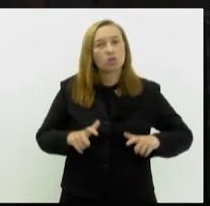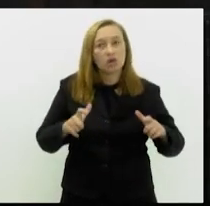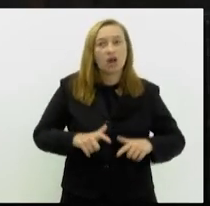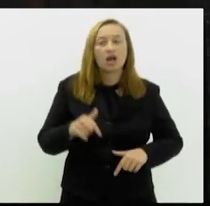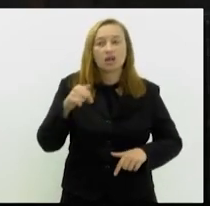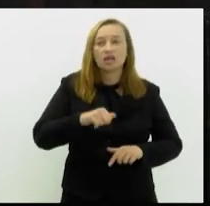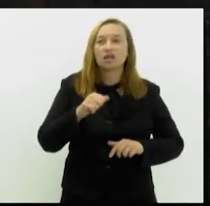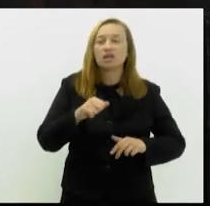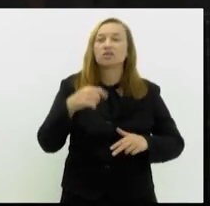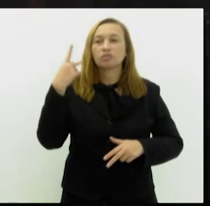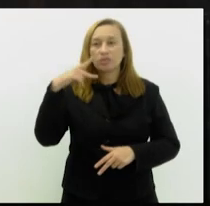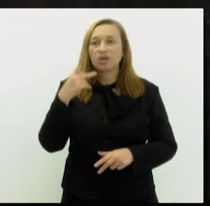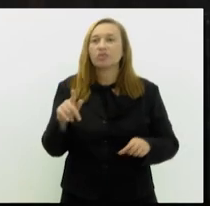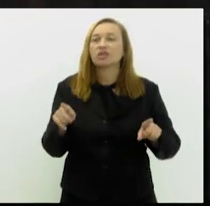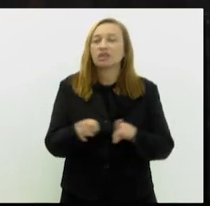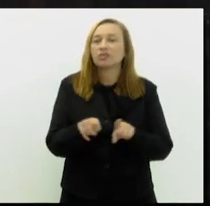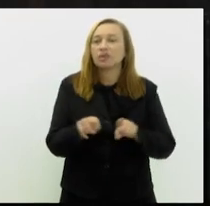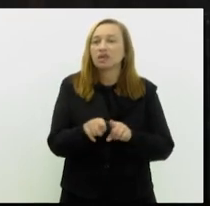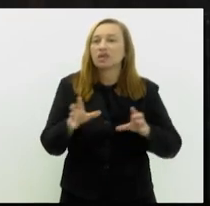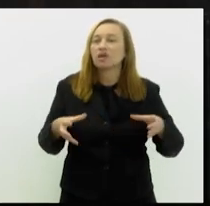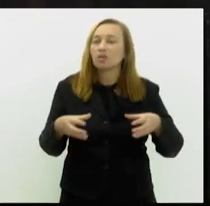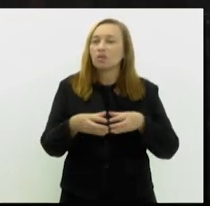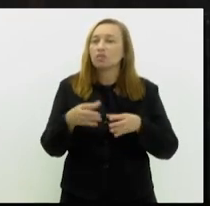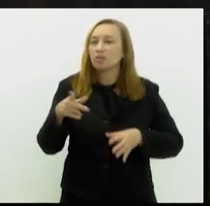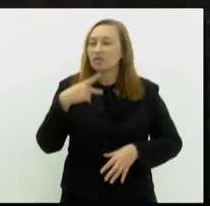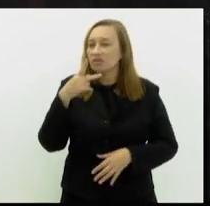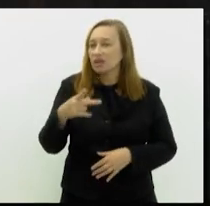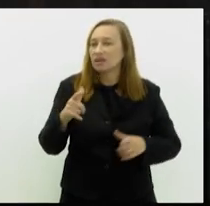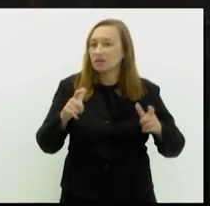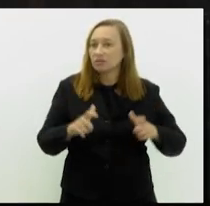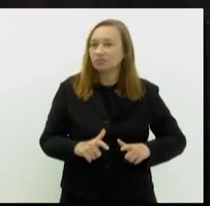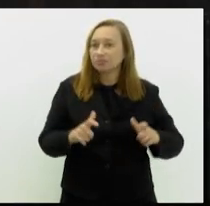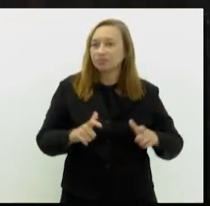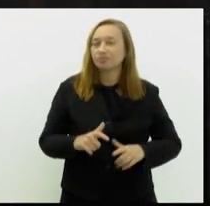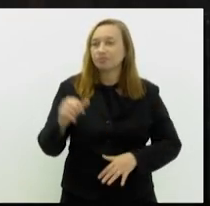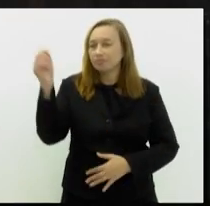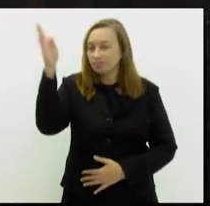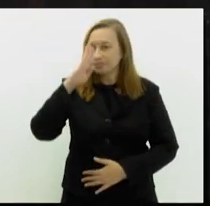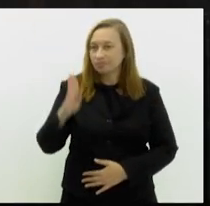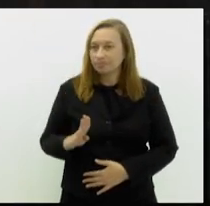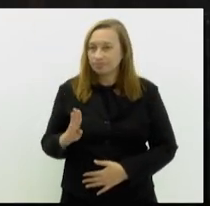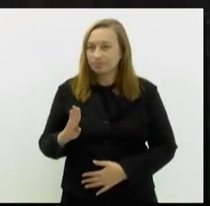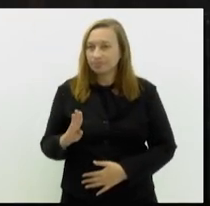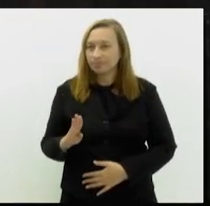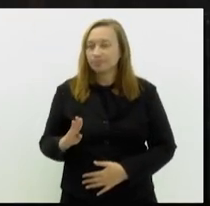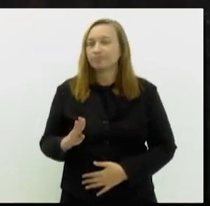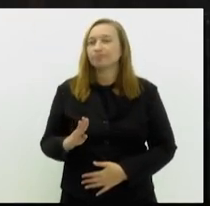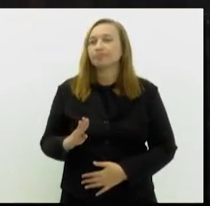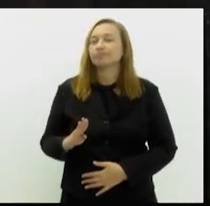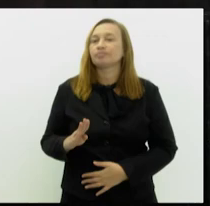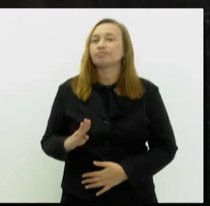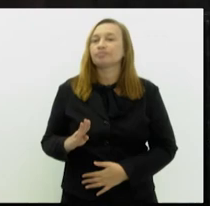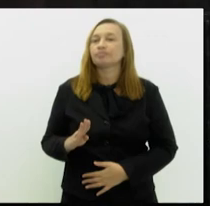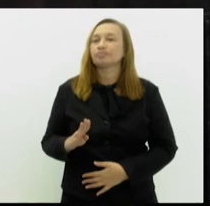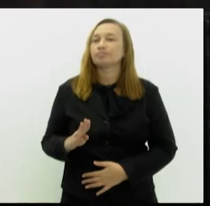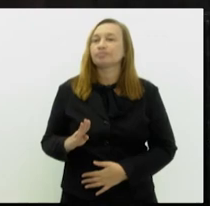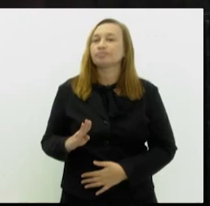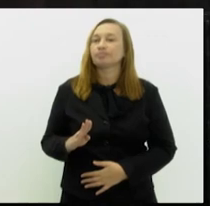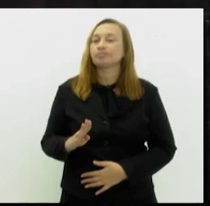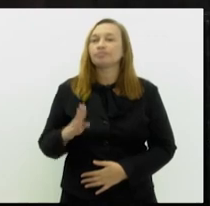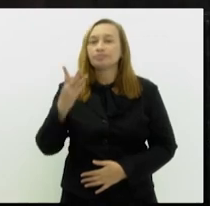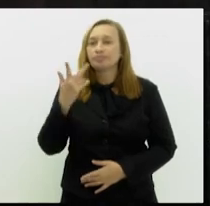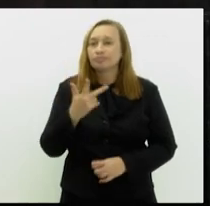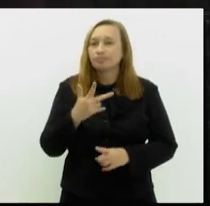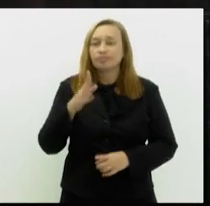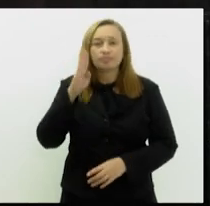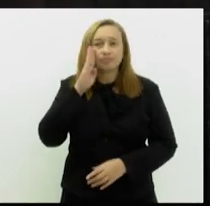também do Parlamento e da Comissão para reafirmar esse espaço do Brasil como um consignatário